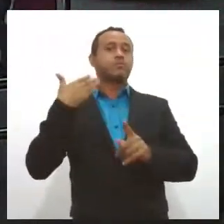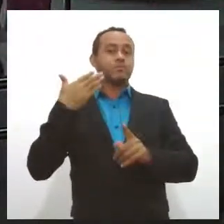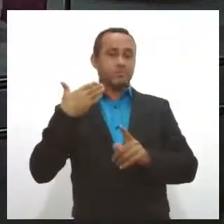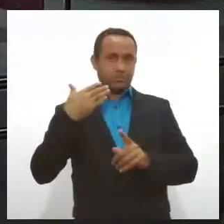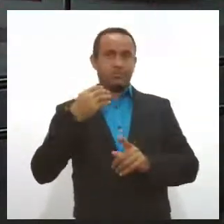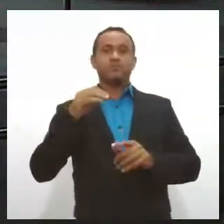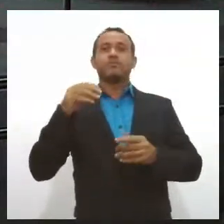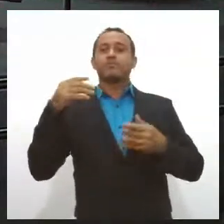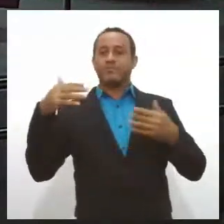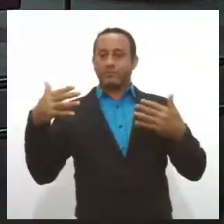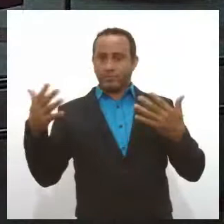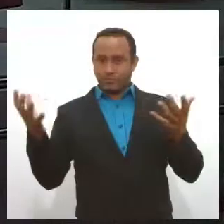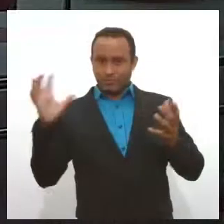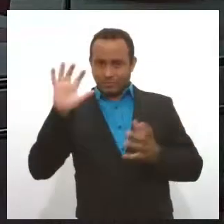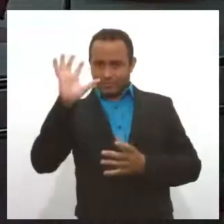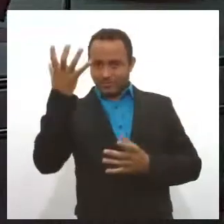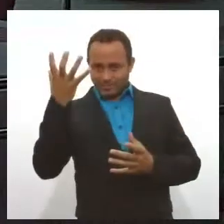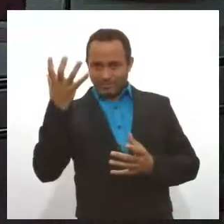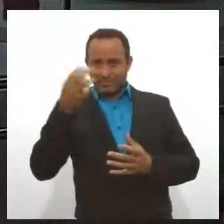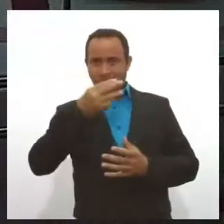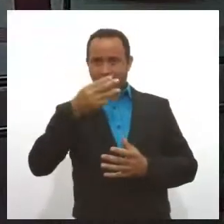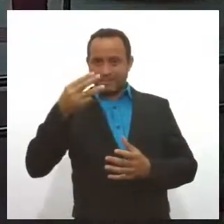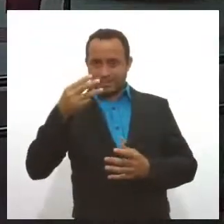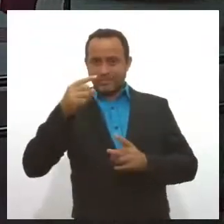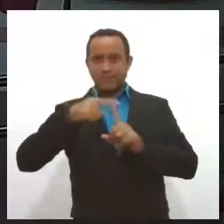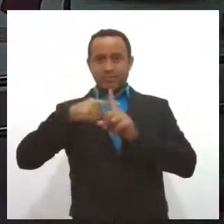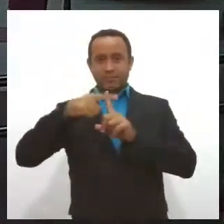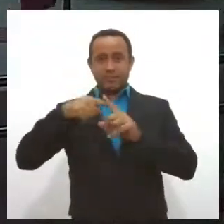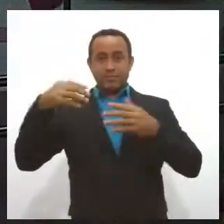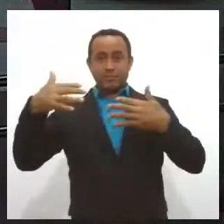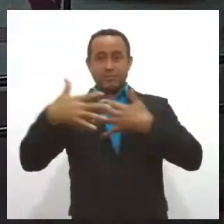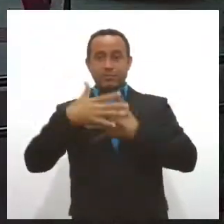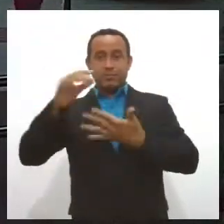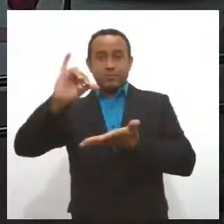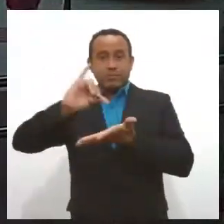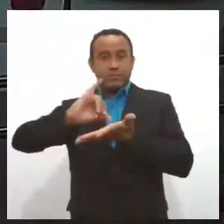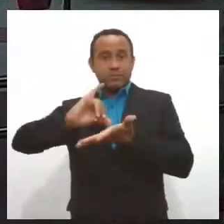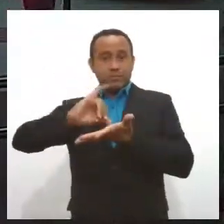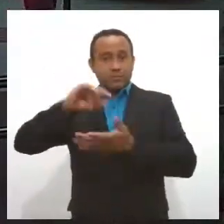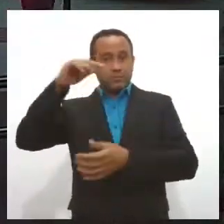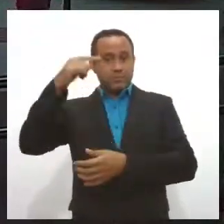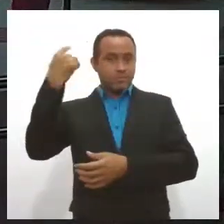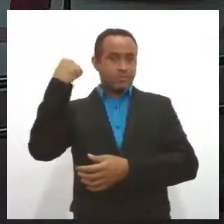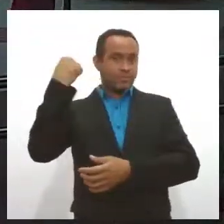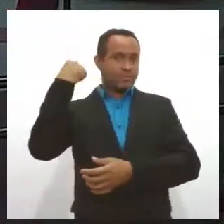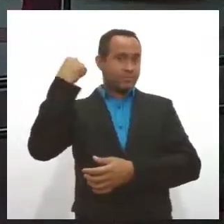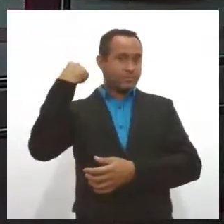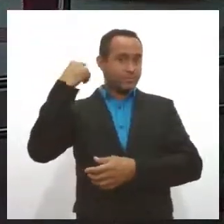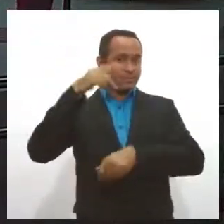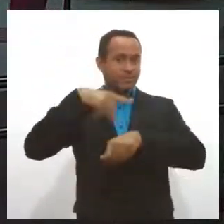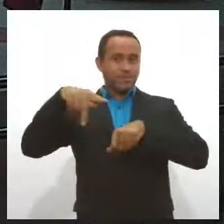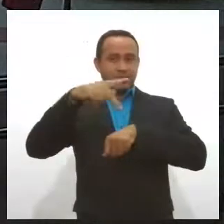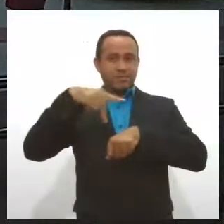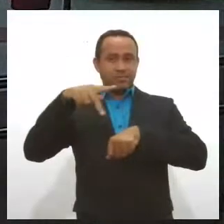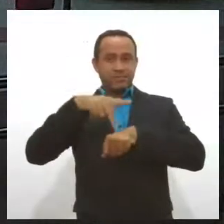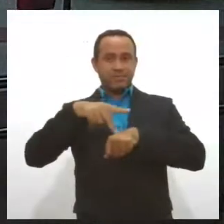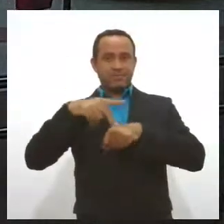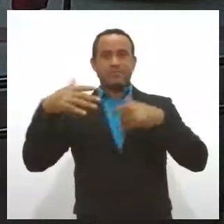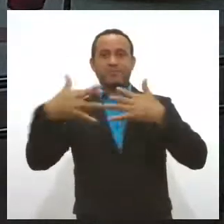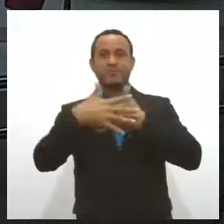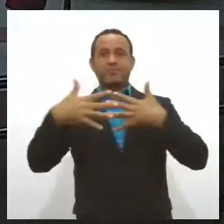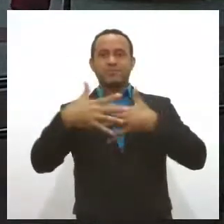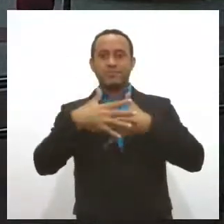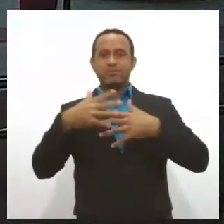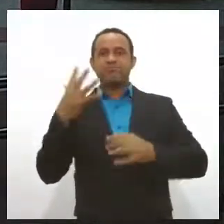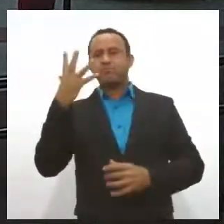térmica aqui hoje é de 33 graus. Estamos aqui no centro de Aracaju, na Praça Fausto Cardoso. Esse centro da cidade é